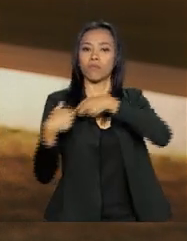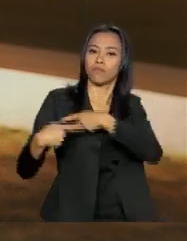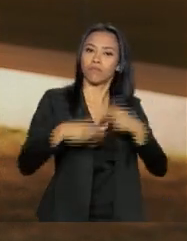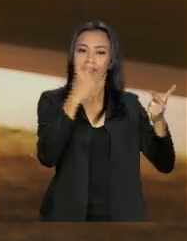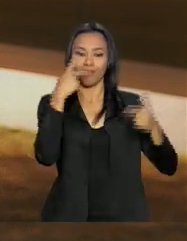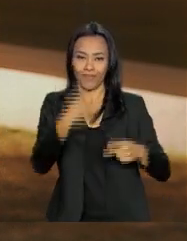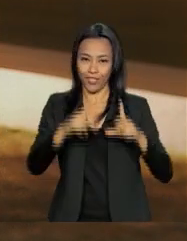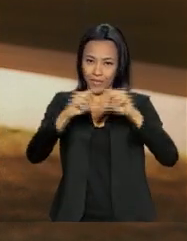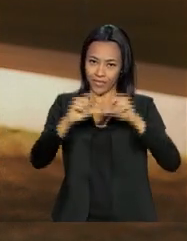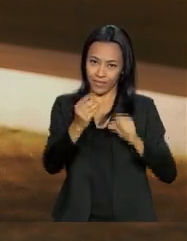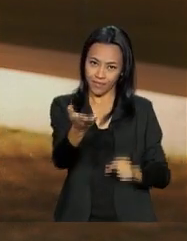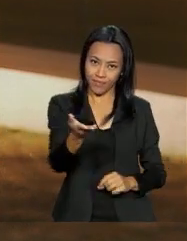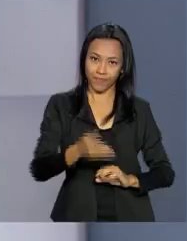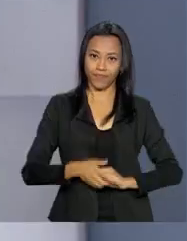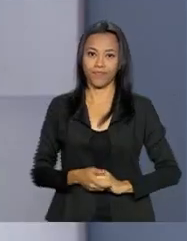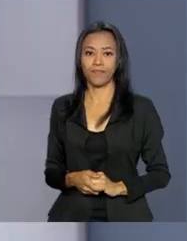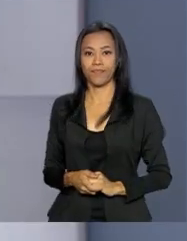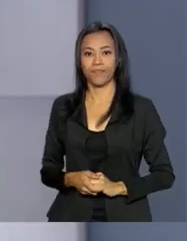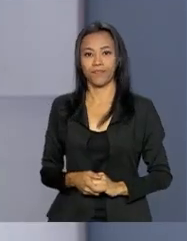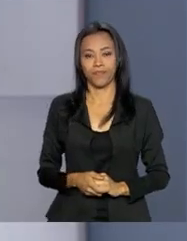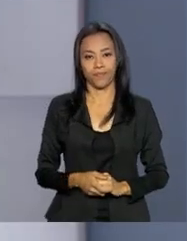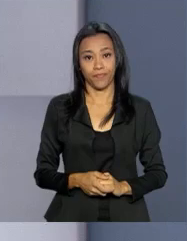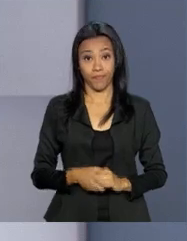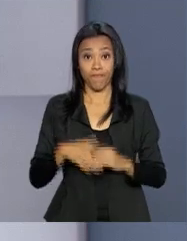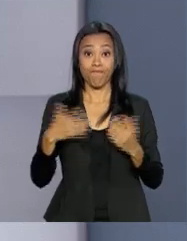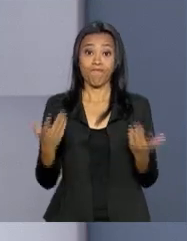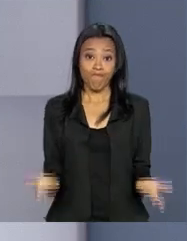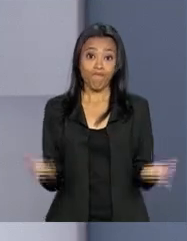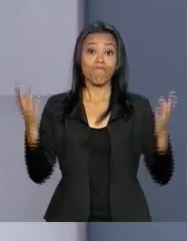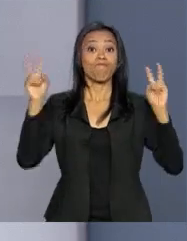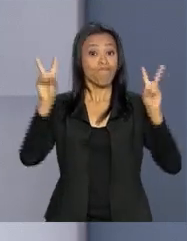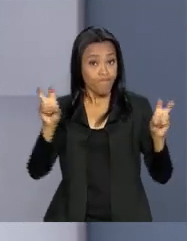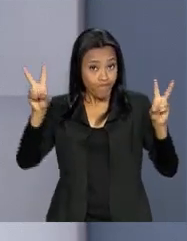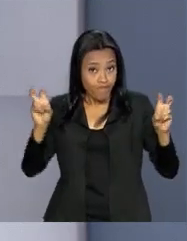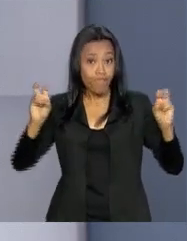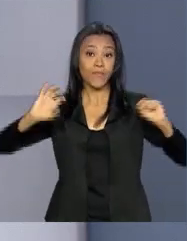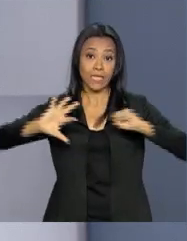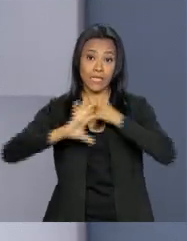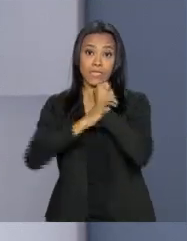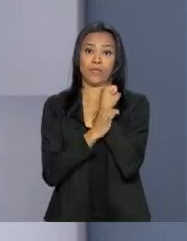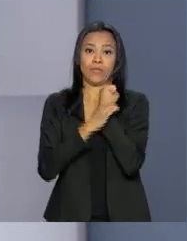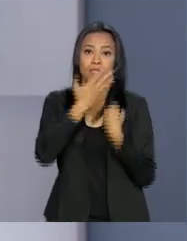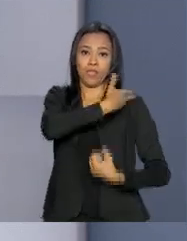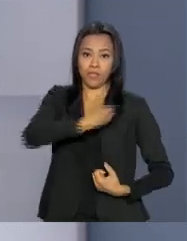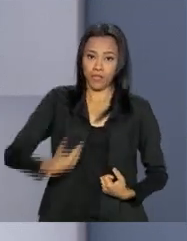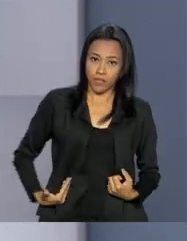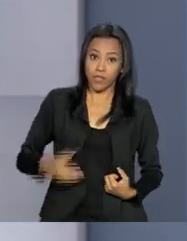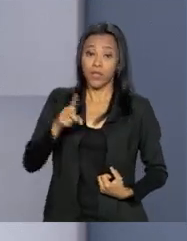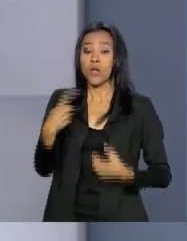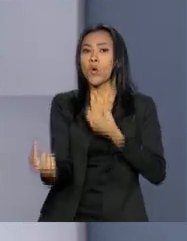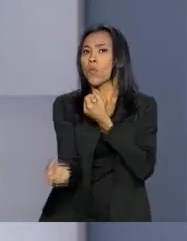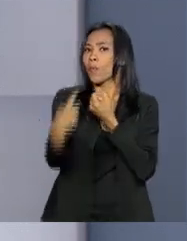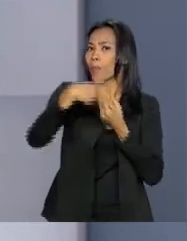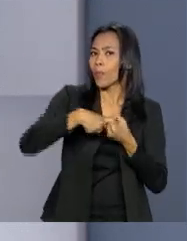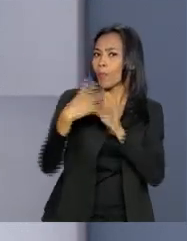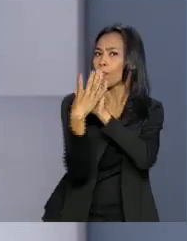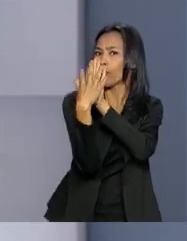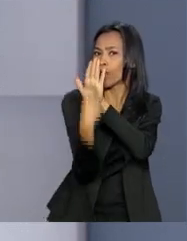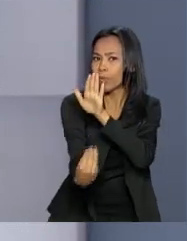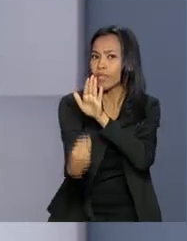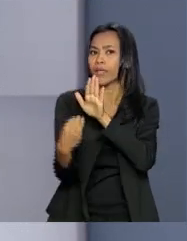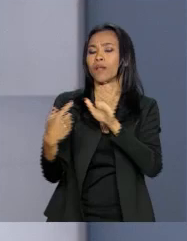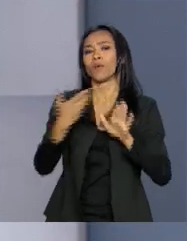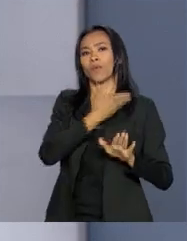brasília pablo mundinho e ainda sobre segurança pública o modelo de parceria público privada para